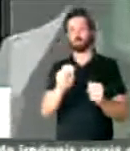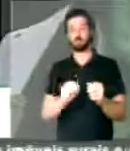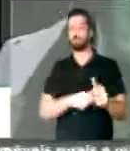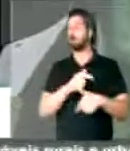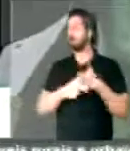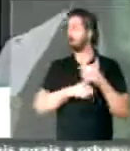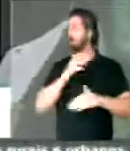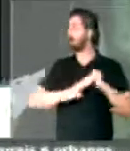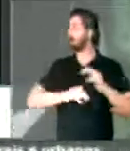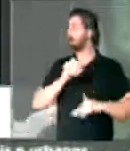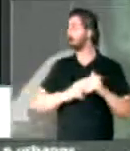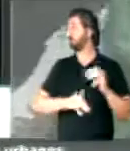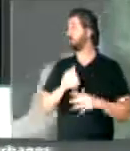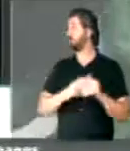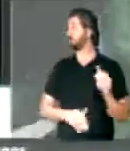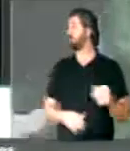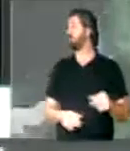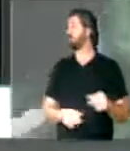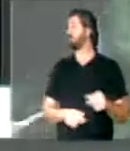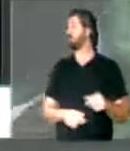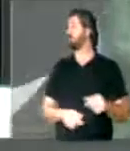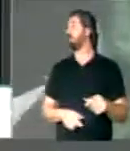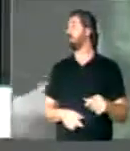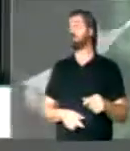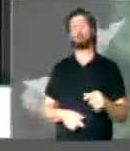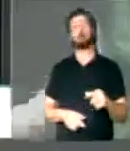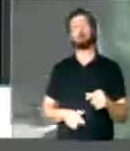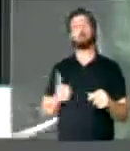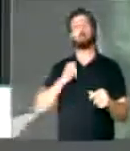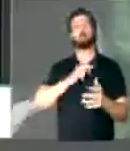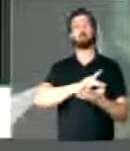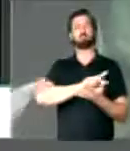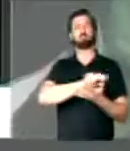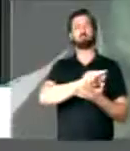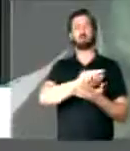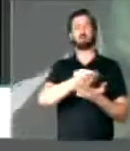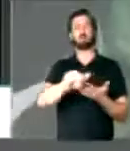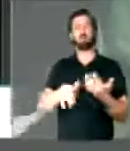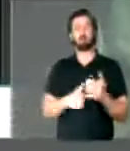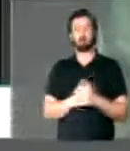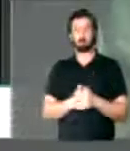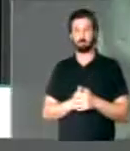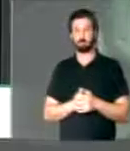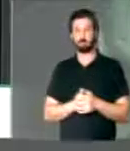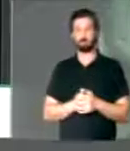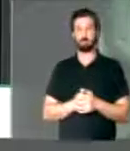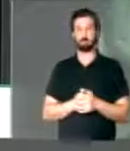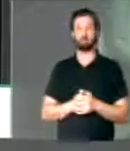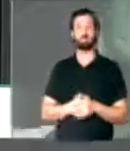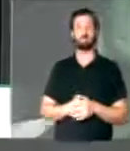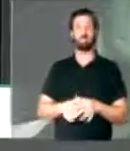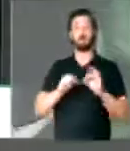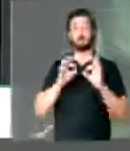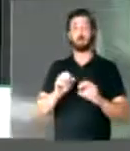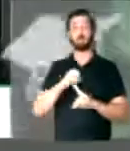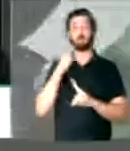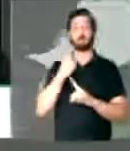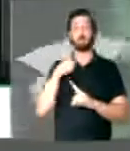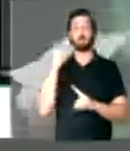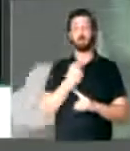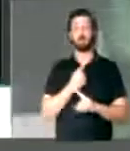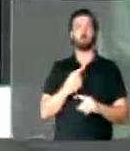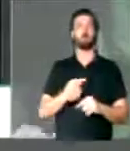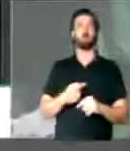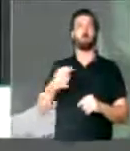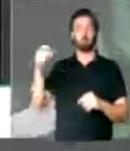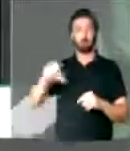atividades profissionais, nas atividades das mais diversas, e que a nossa sociedade com certeza não é pior